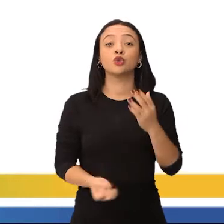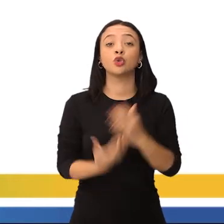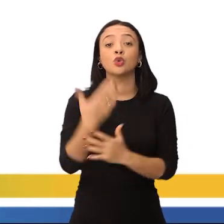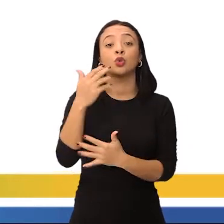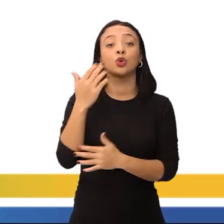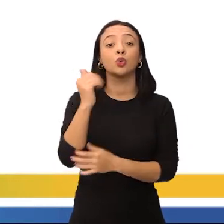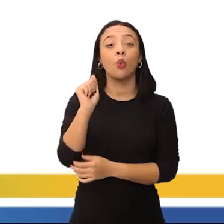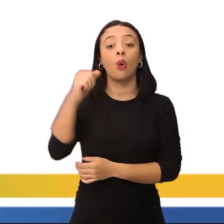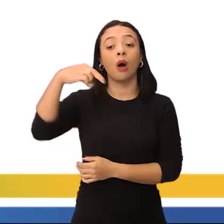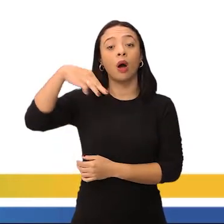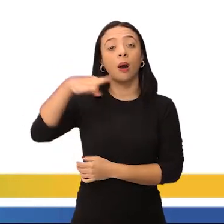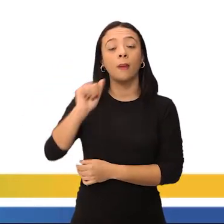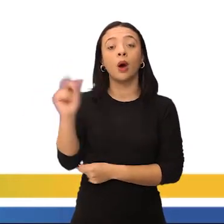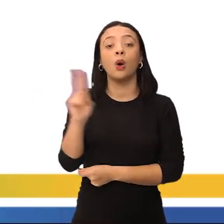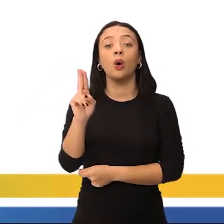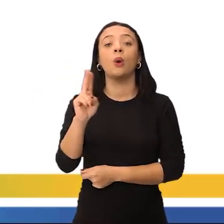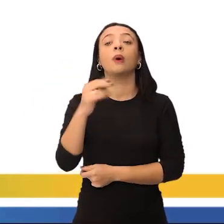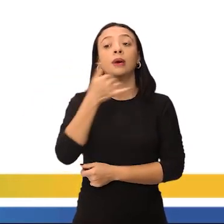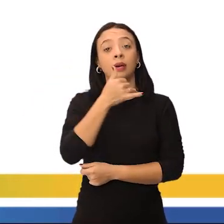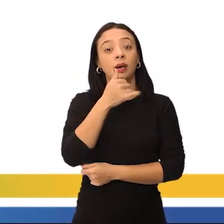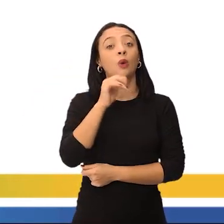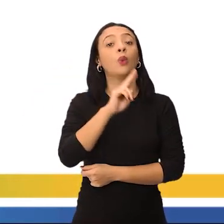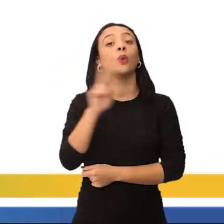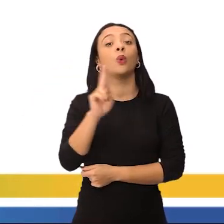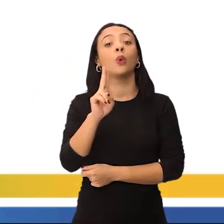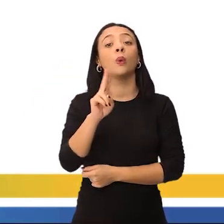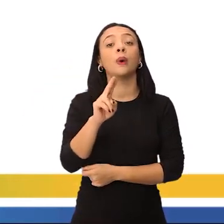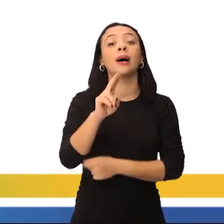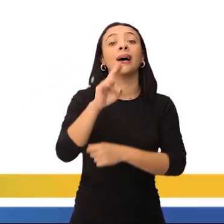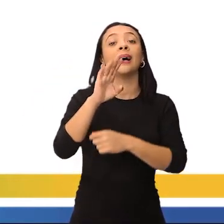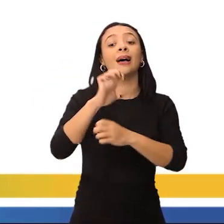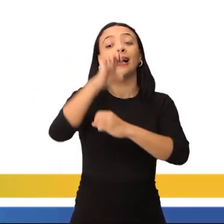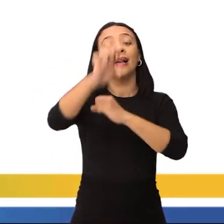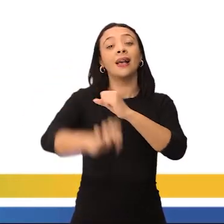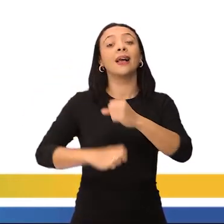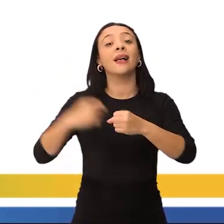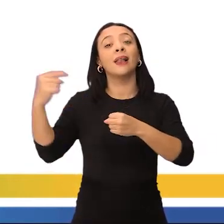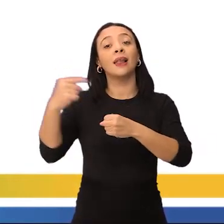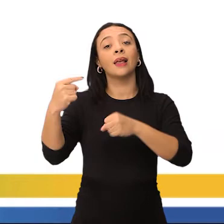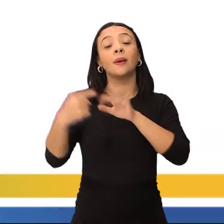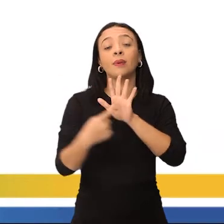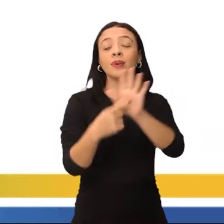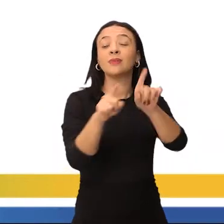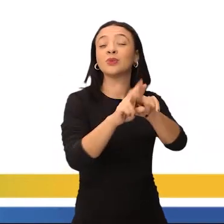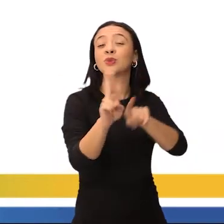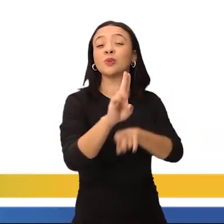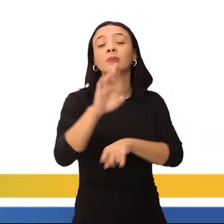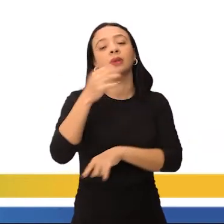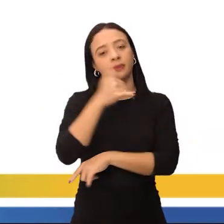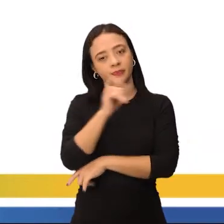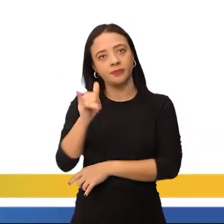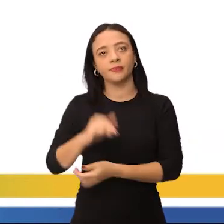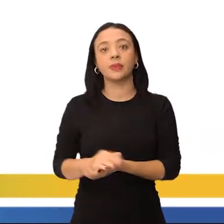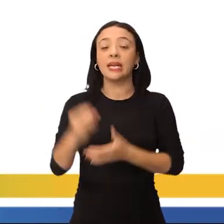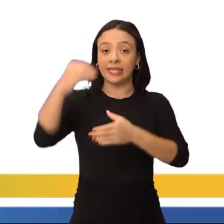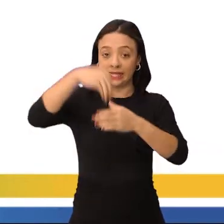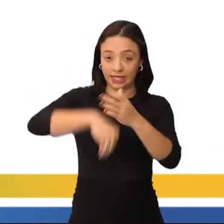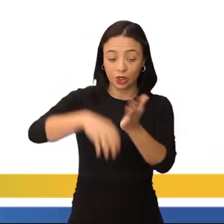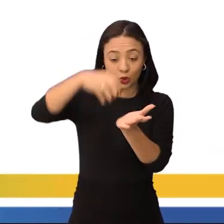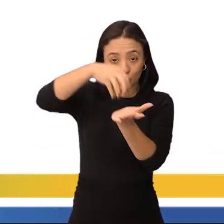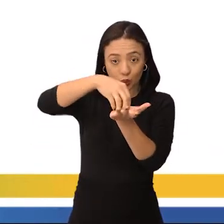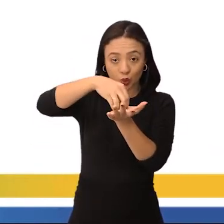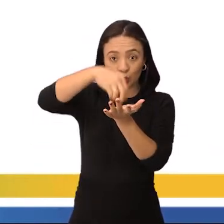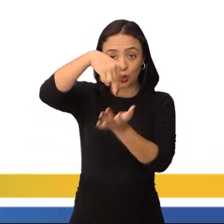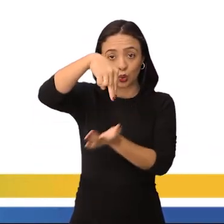ela é chamada de eletricidade ou desculpa de eletro que deu o nome para eletricidade dentro do núcleo